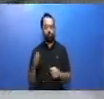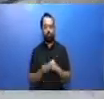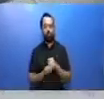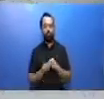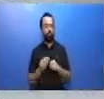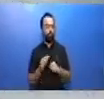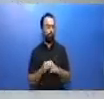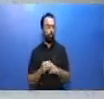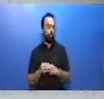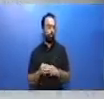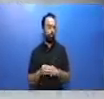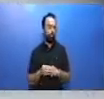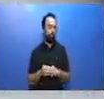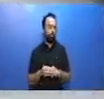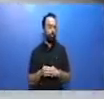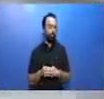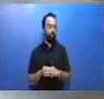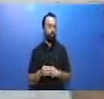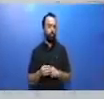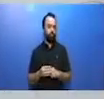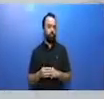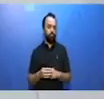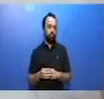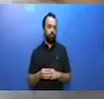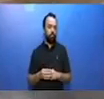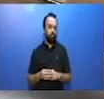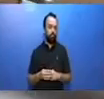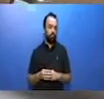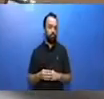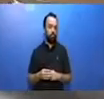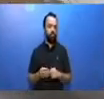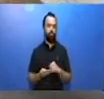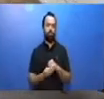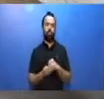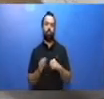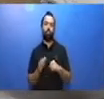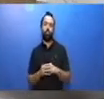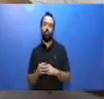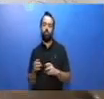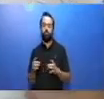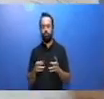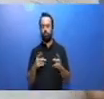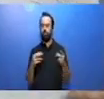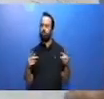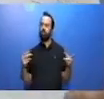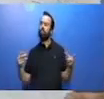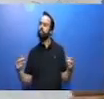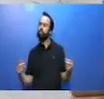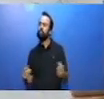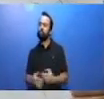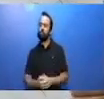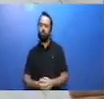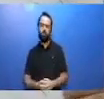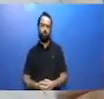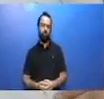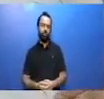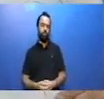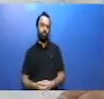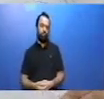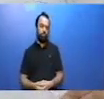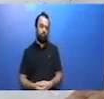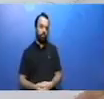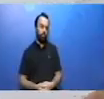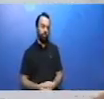Nogueira. Nova Barretos. O bairro Rios, bairro América.